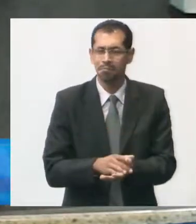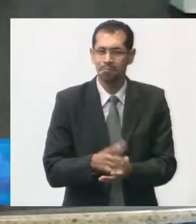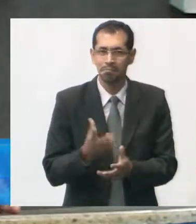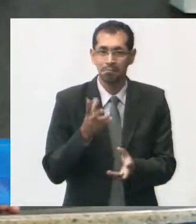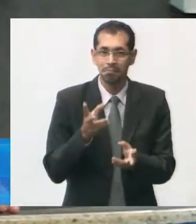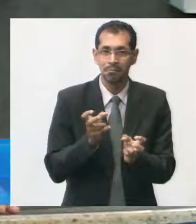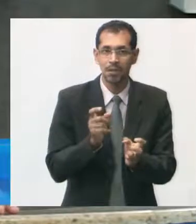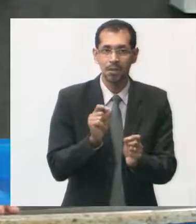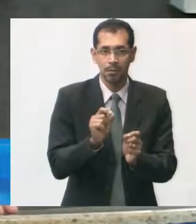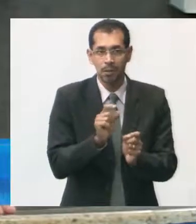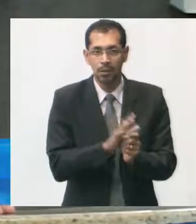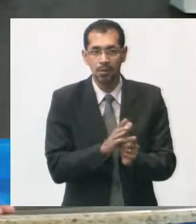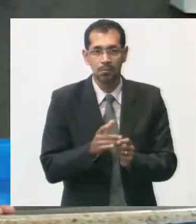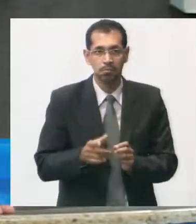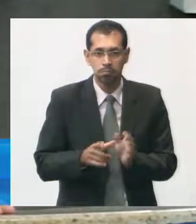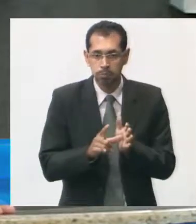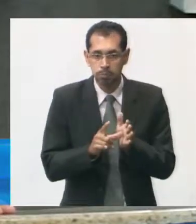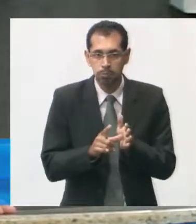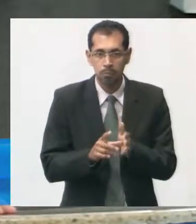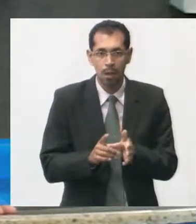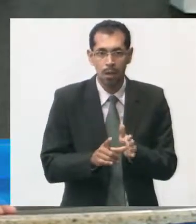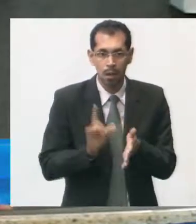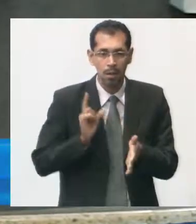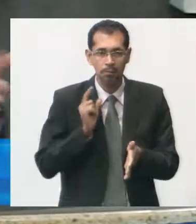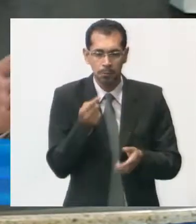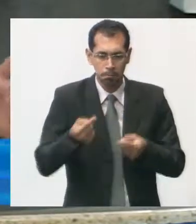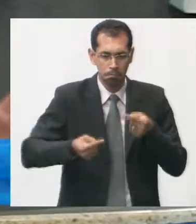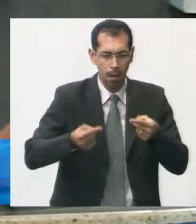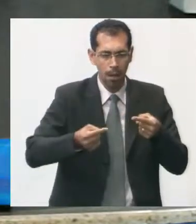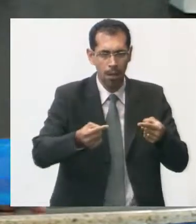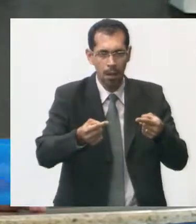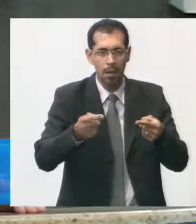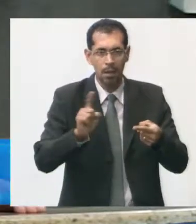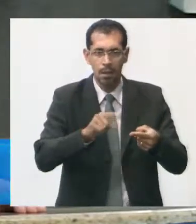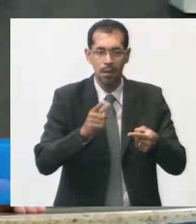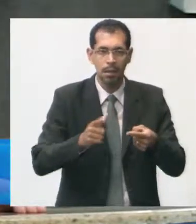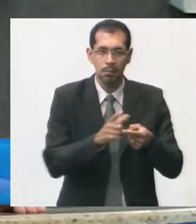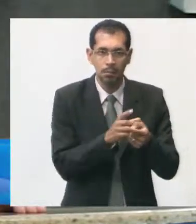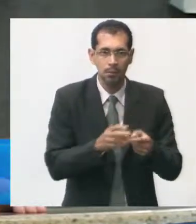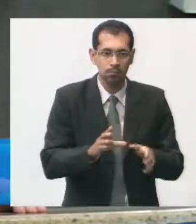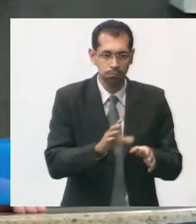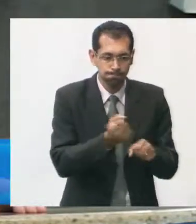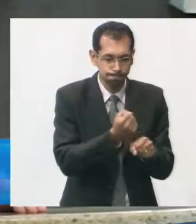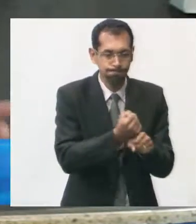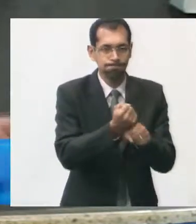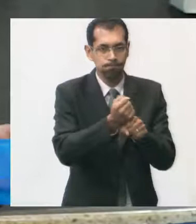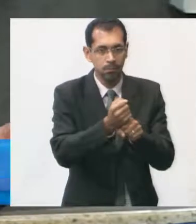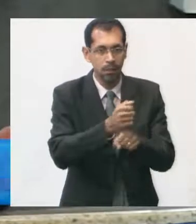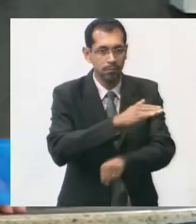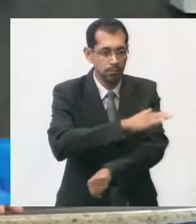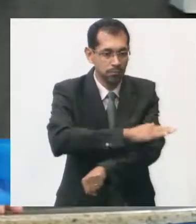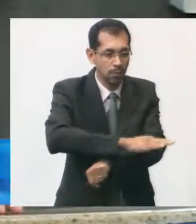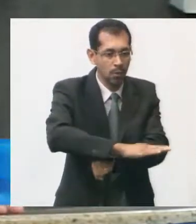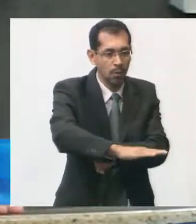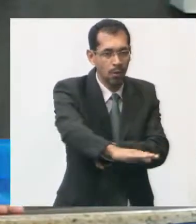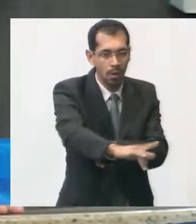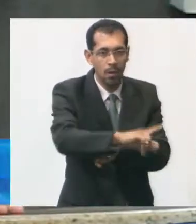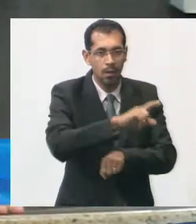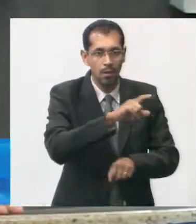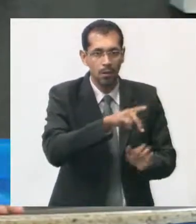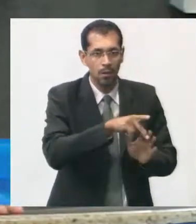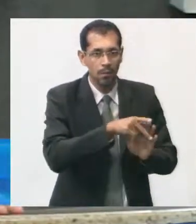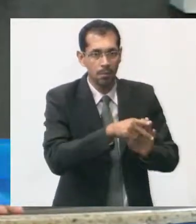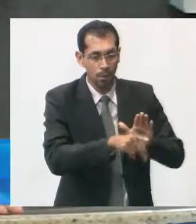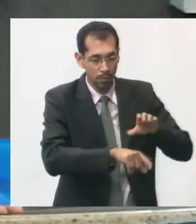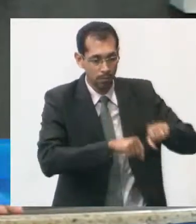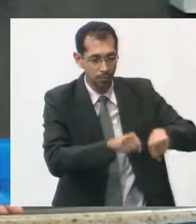num debate muito ferrenho sobre a implantação da ciclovia na Avenida Rio Branco, no trecho Praia do